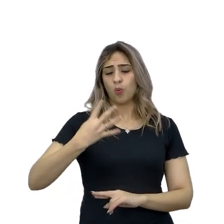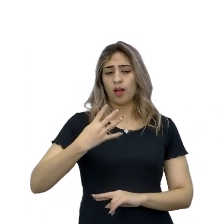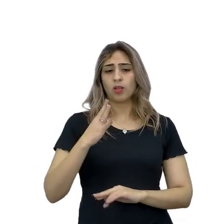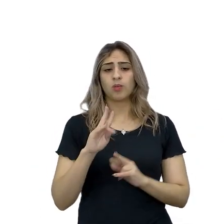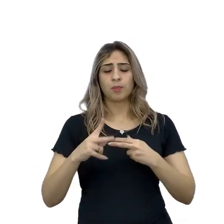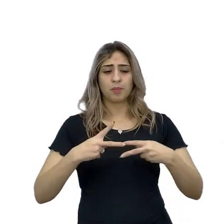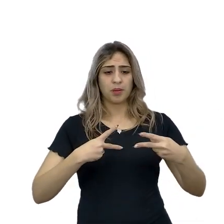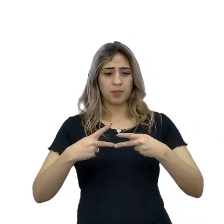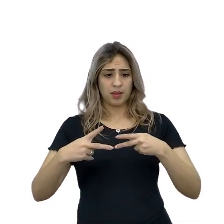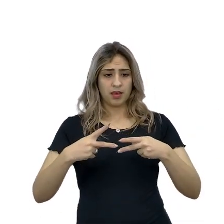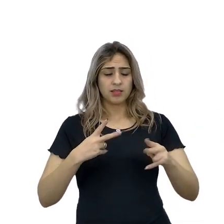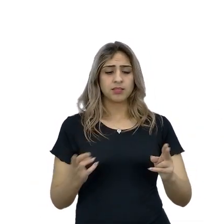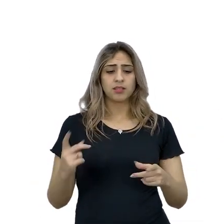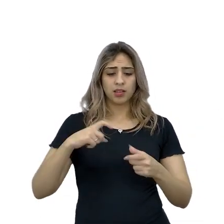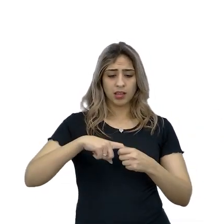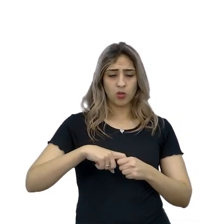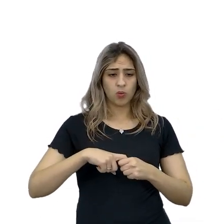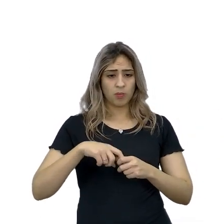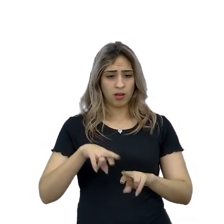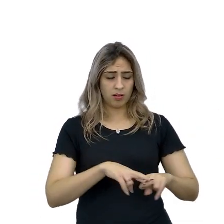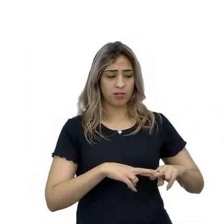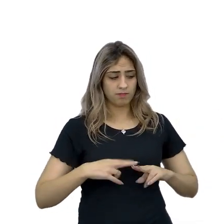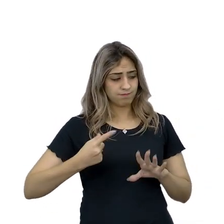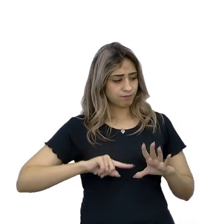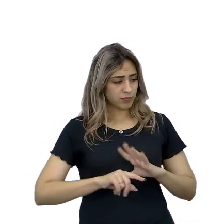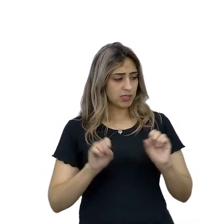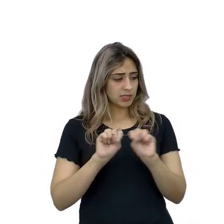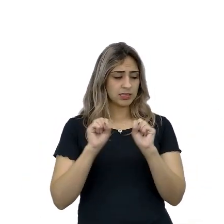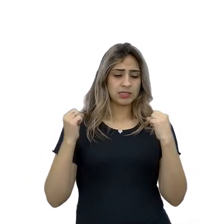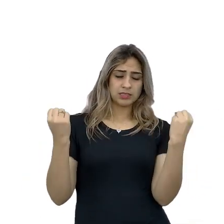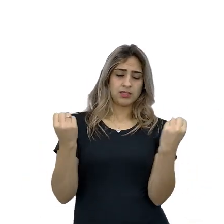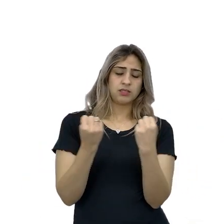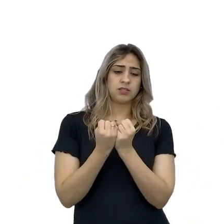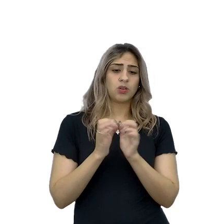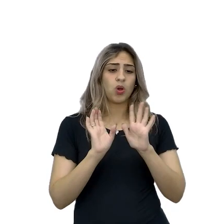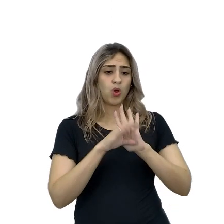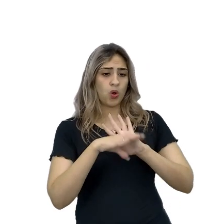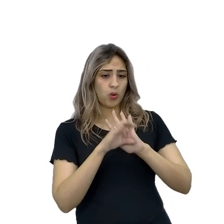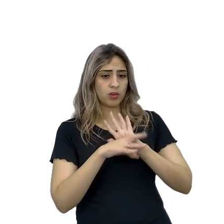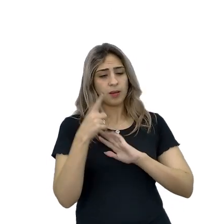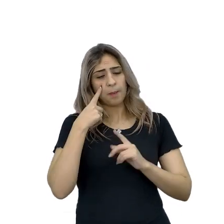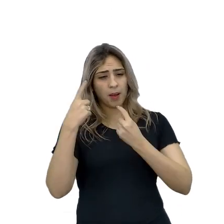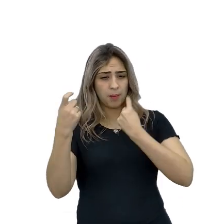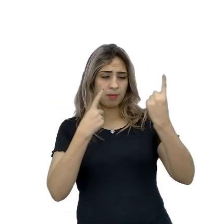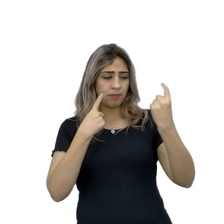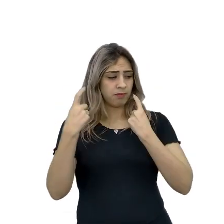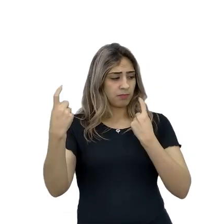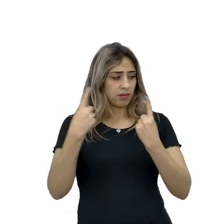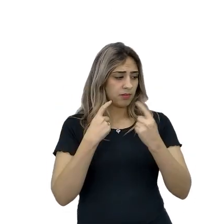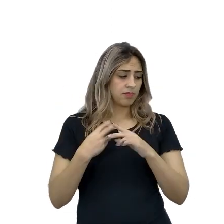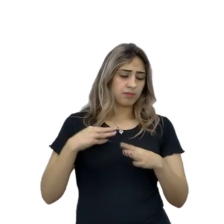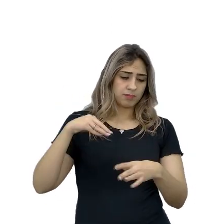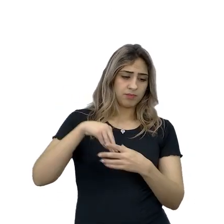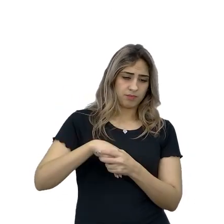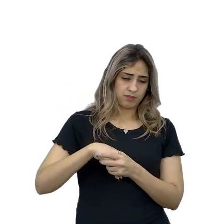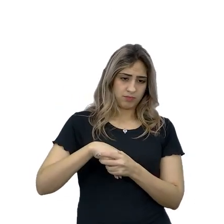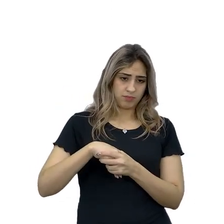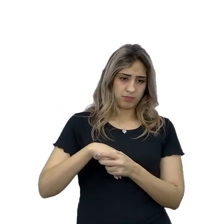bimestre, retomar e aprofundar, sistematizar conceitos e ideias, né, das